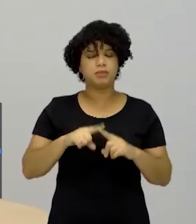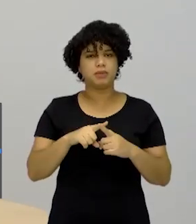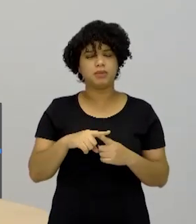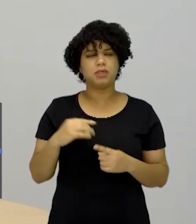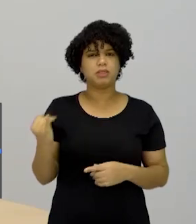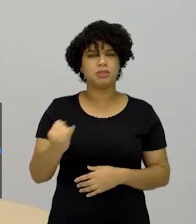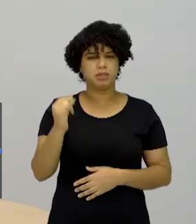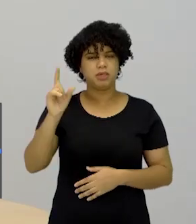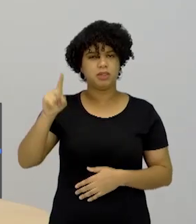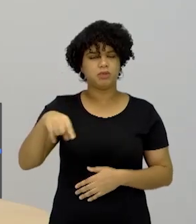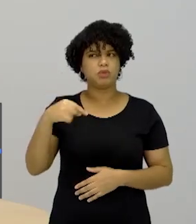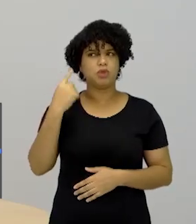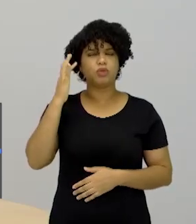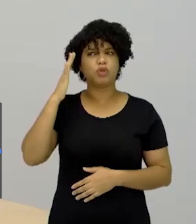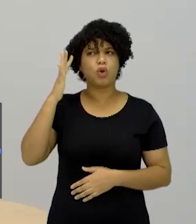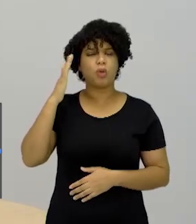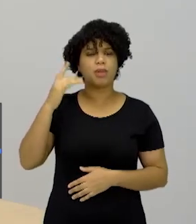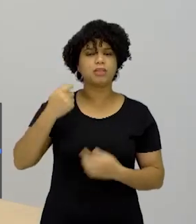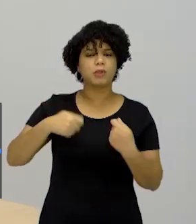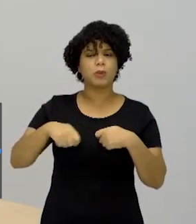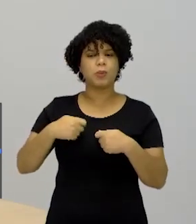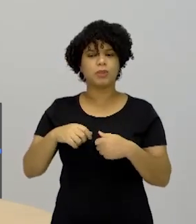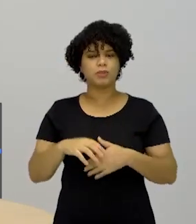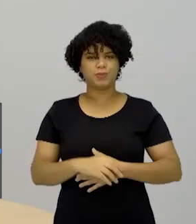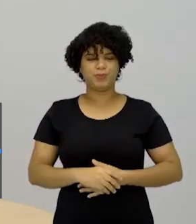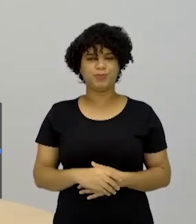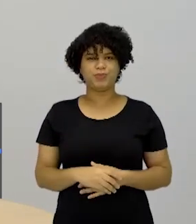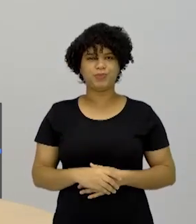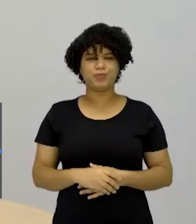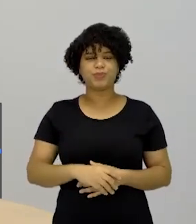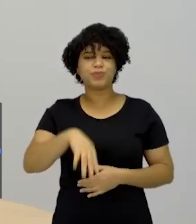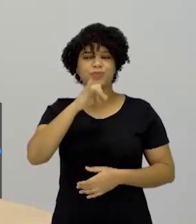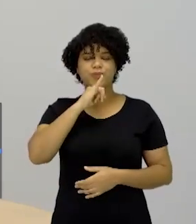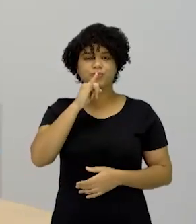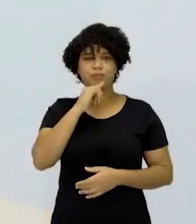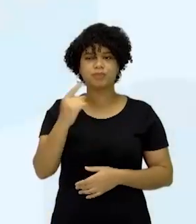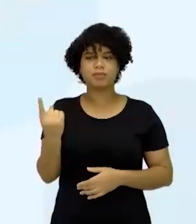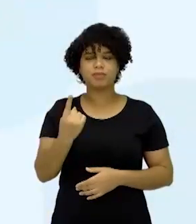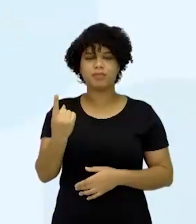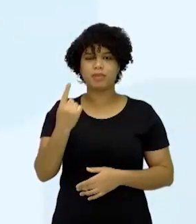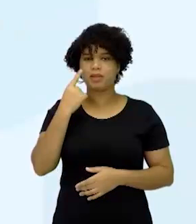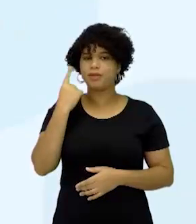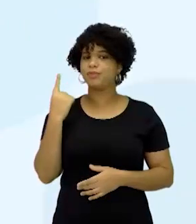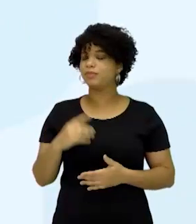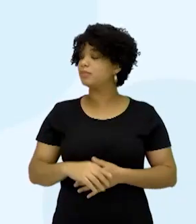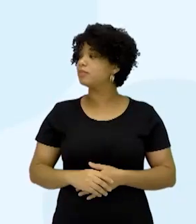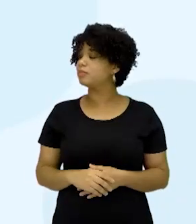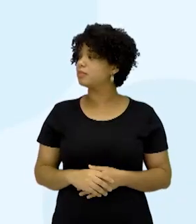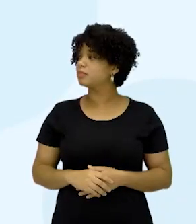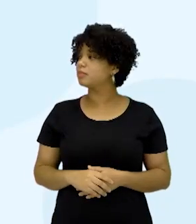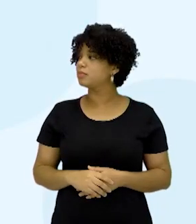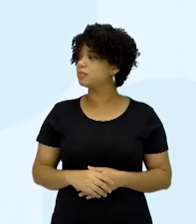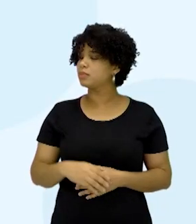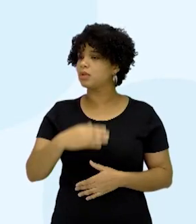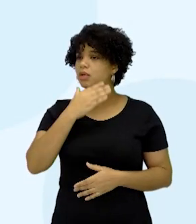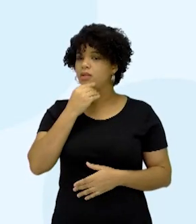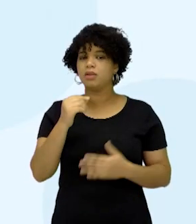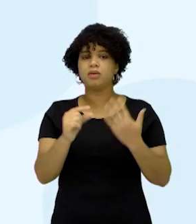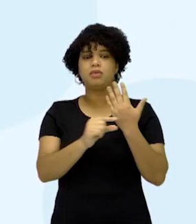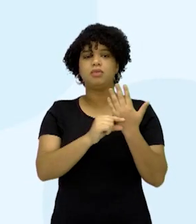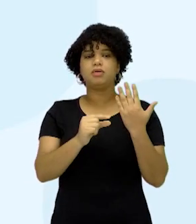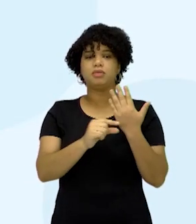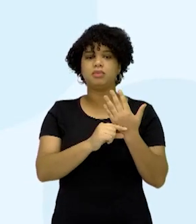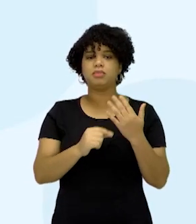importantes pensarmos a respeito. Então, por exemplo, a primeira que está na tela. O autor diz: hoje em